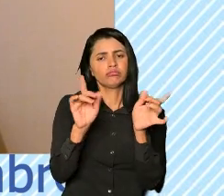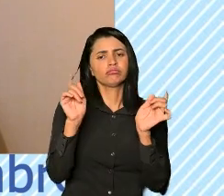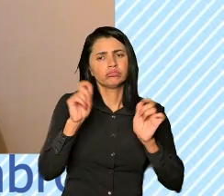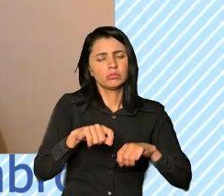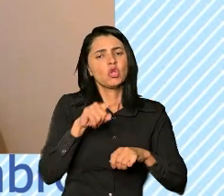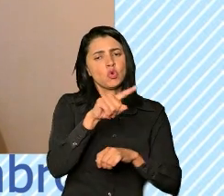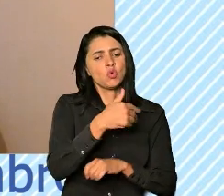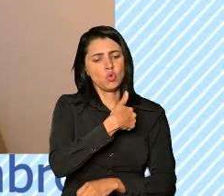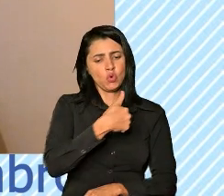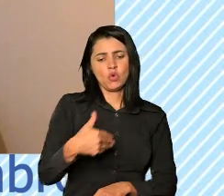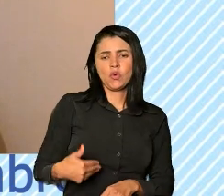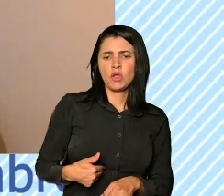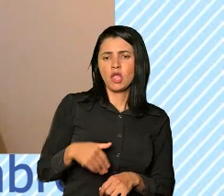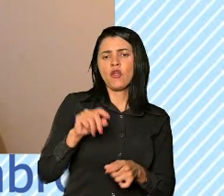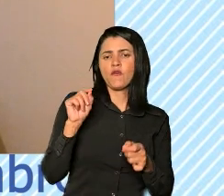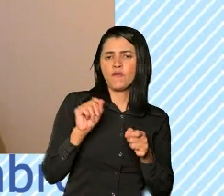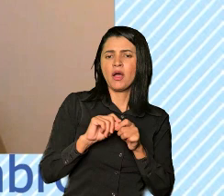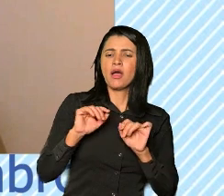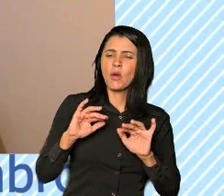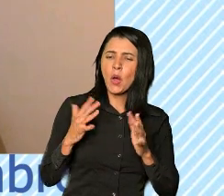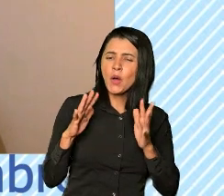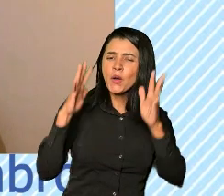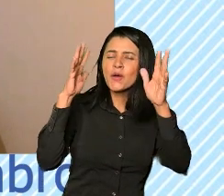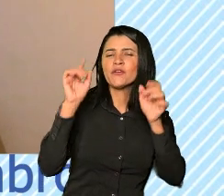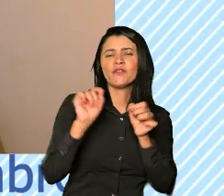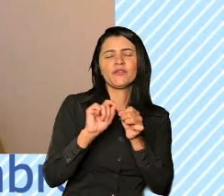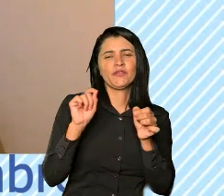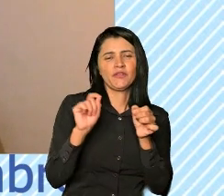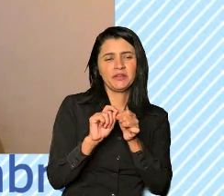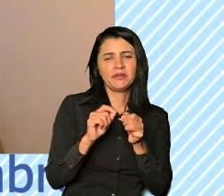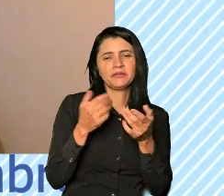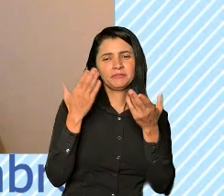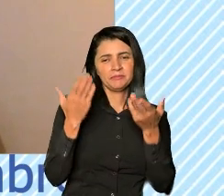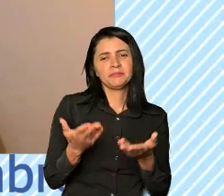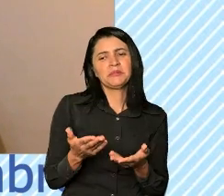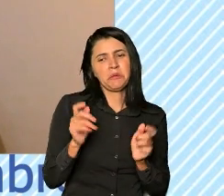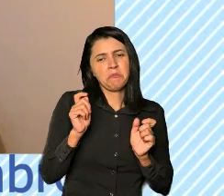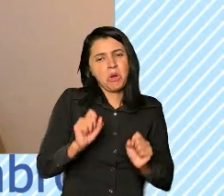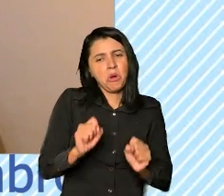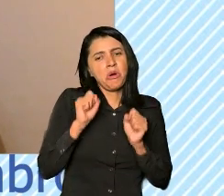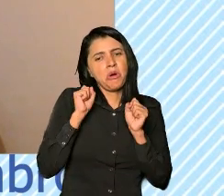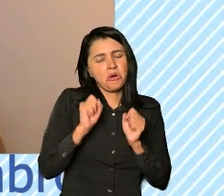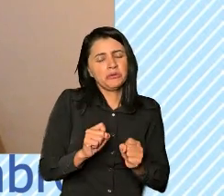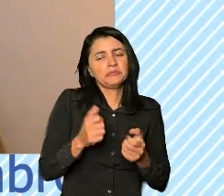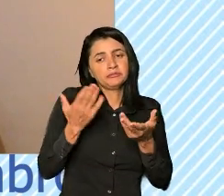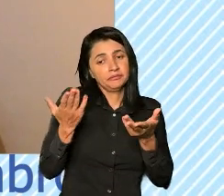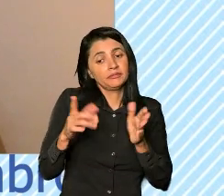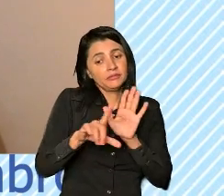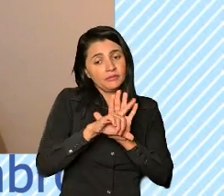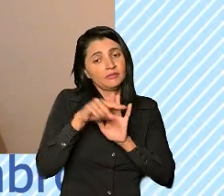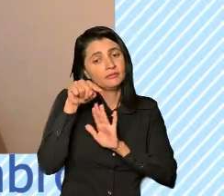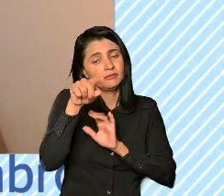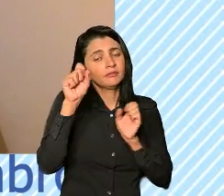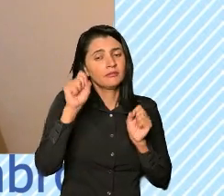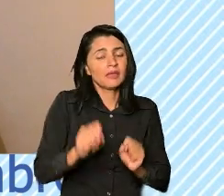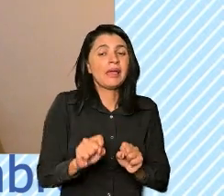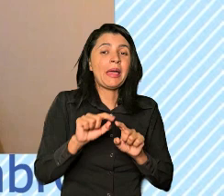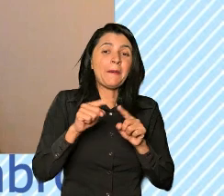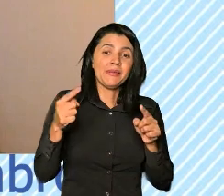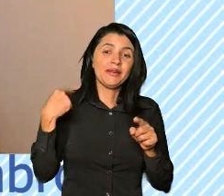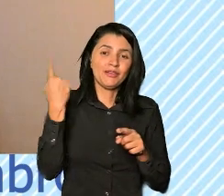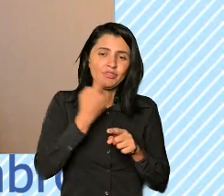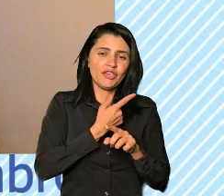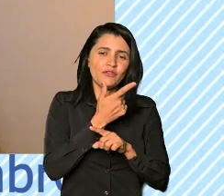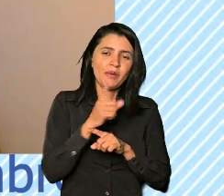que o governo faça a comemoração. Então, aí Pois nesse é, caso ele aí é está complicado, né? respaldado. Não, mas aí a gente vai